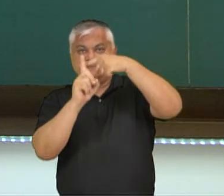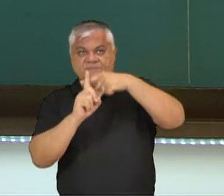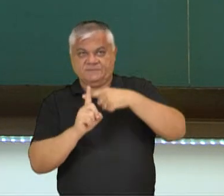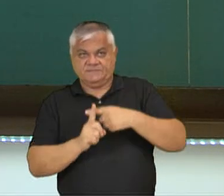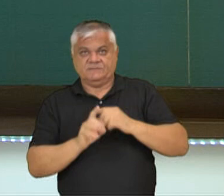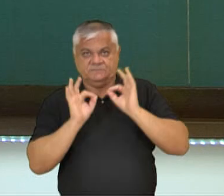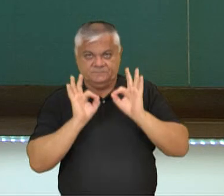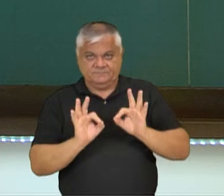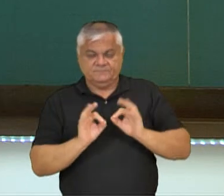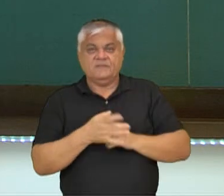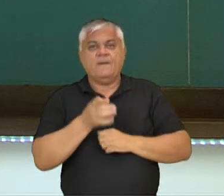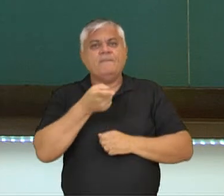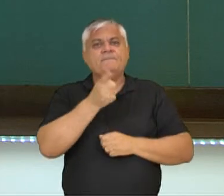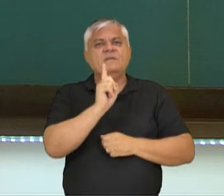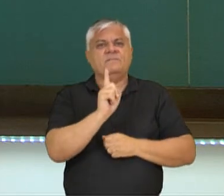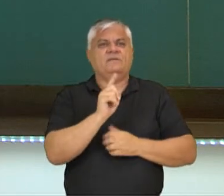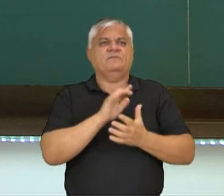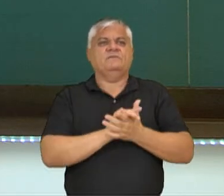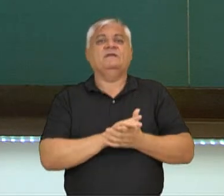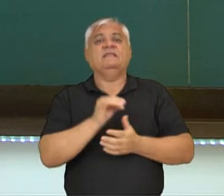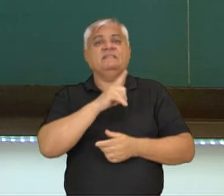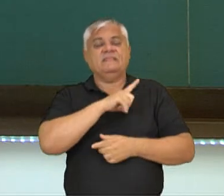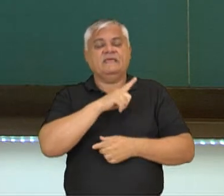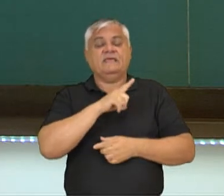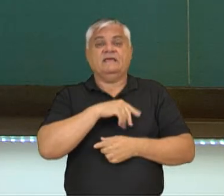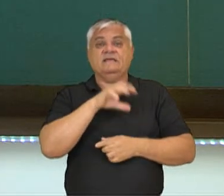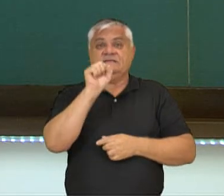primeiro quadrante. Então, para que um ângulo tenha seno